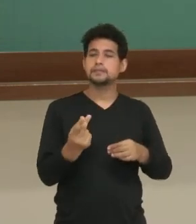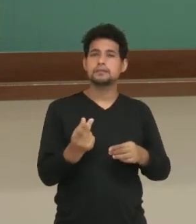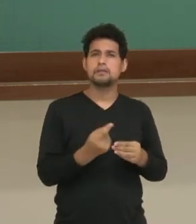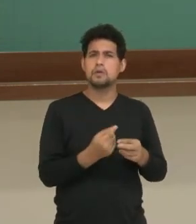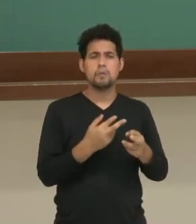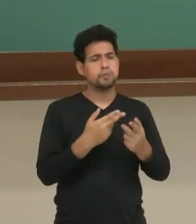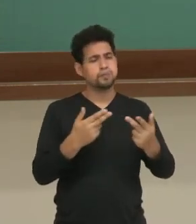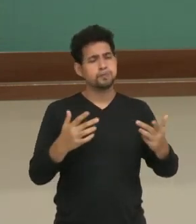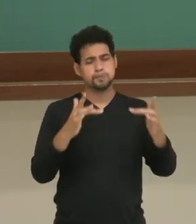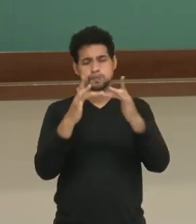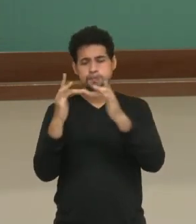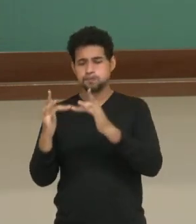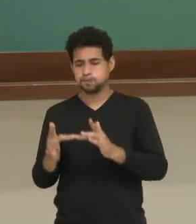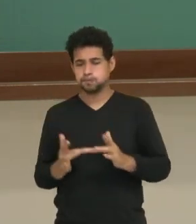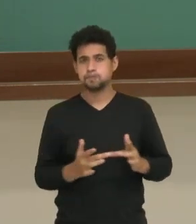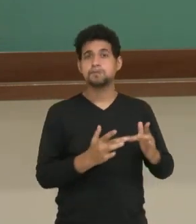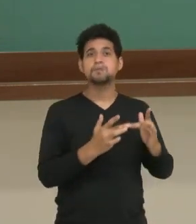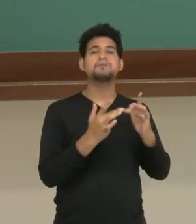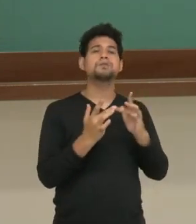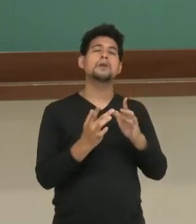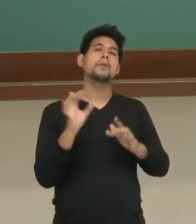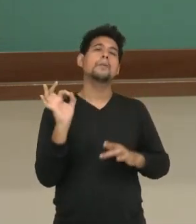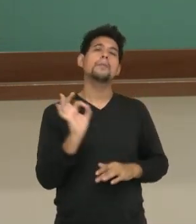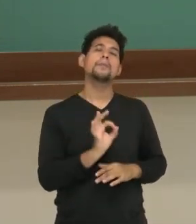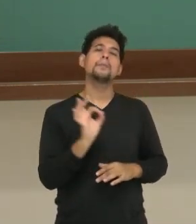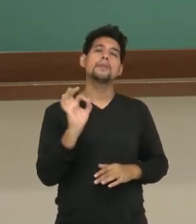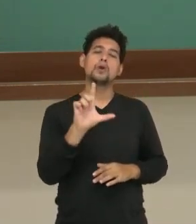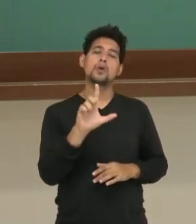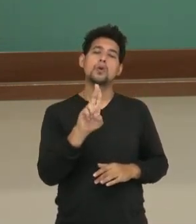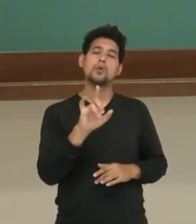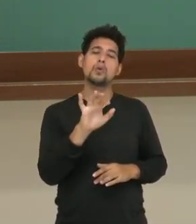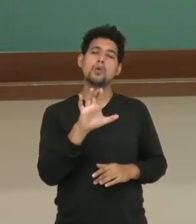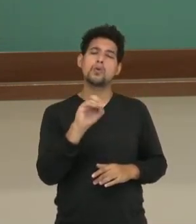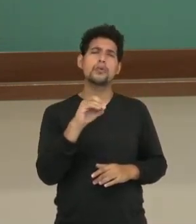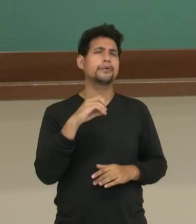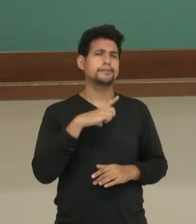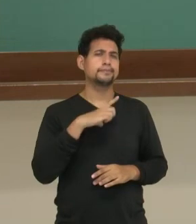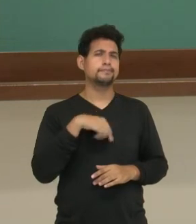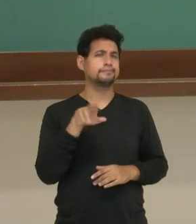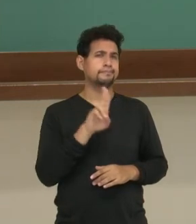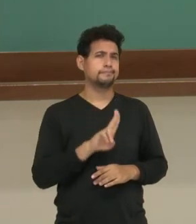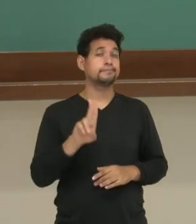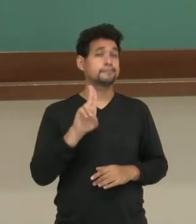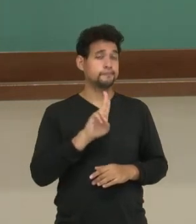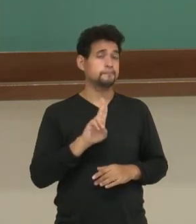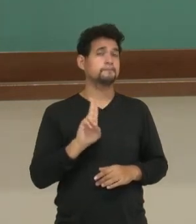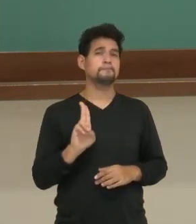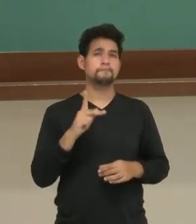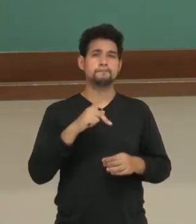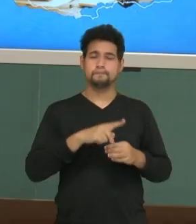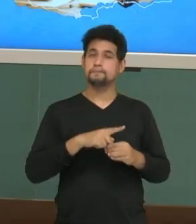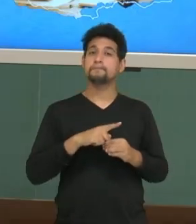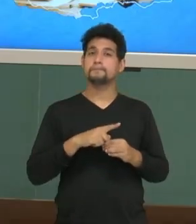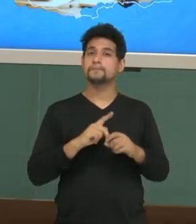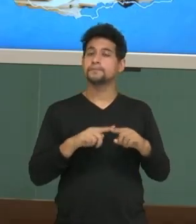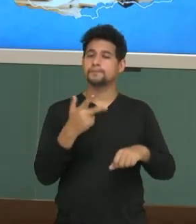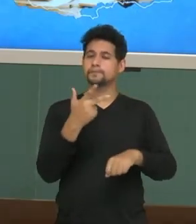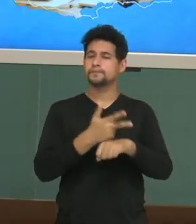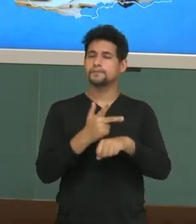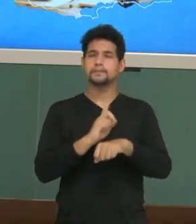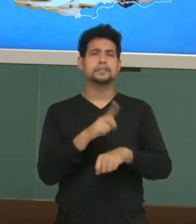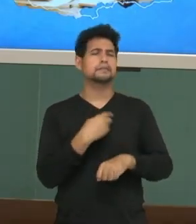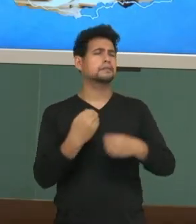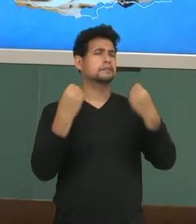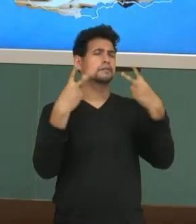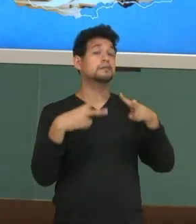estados e município um percentual do lucro obtido da exploração do petróleo. Neste vídeo,